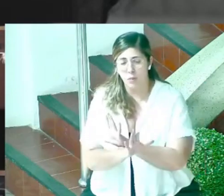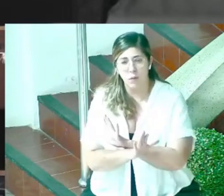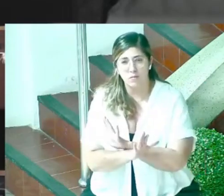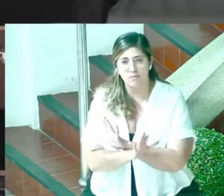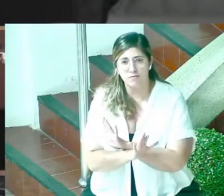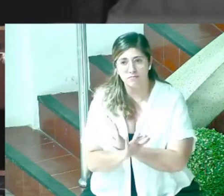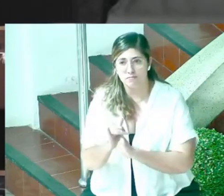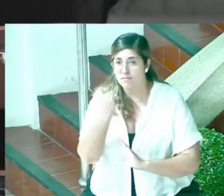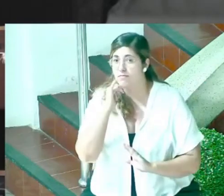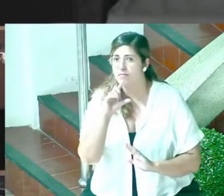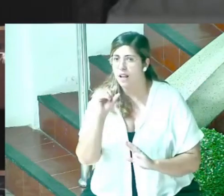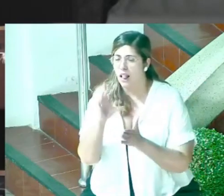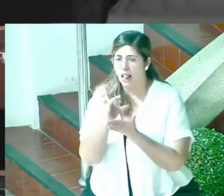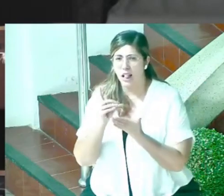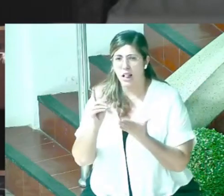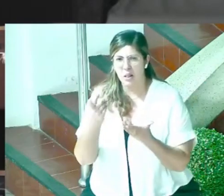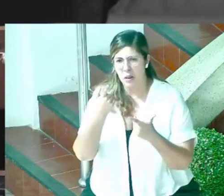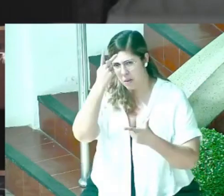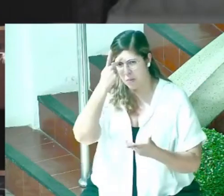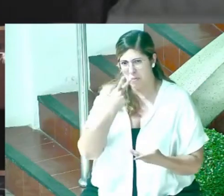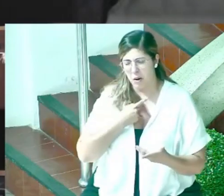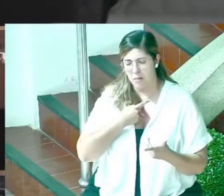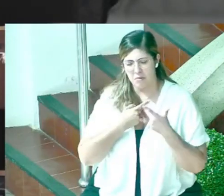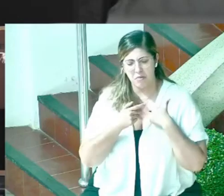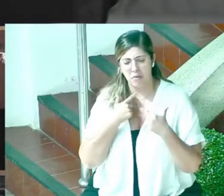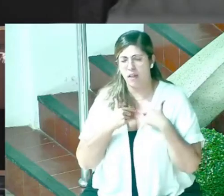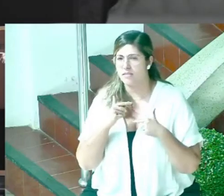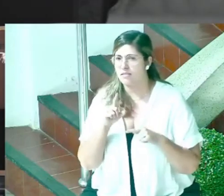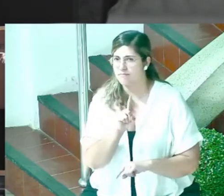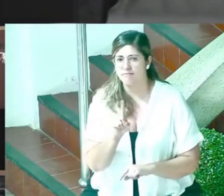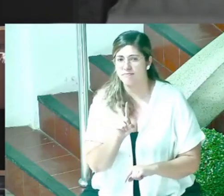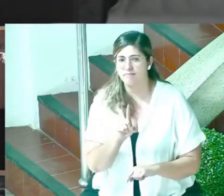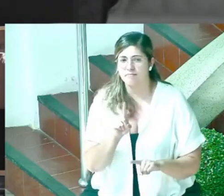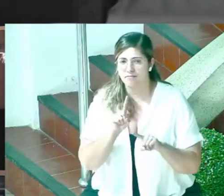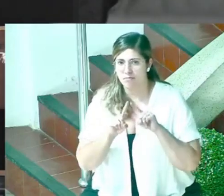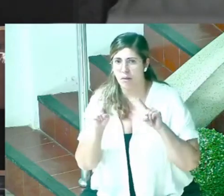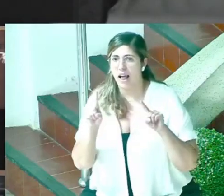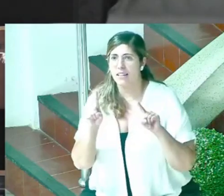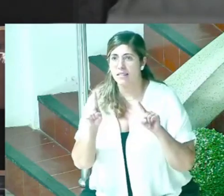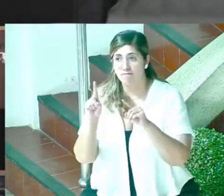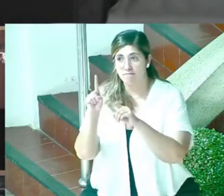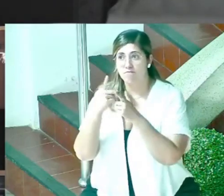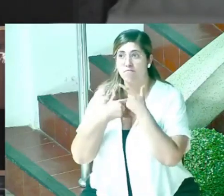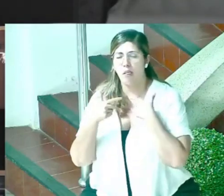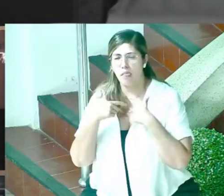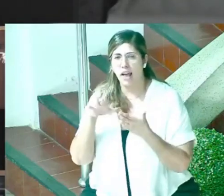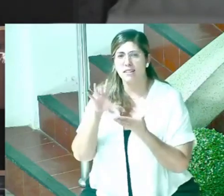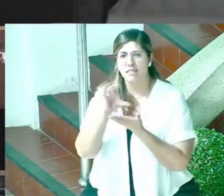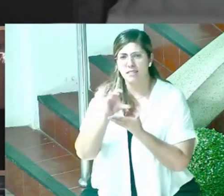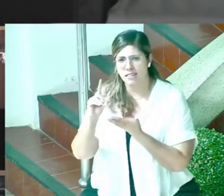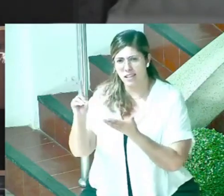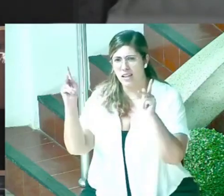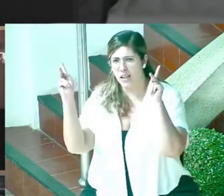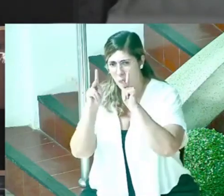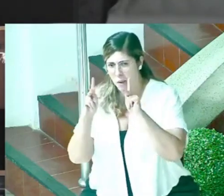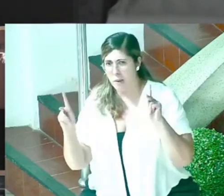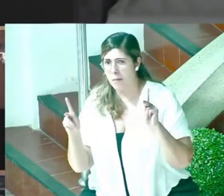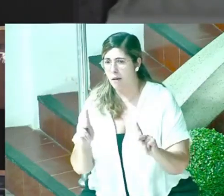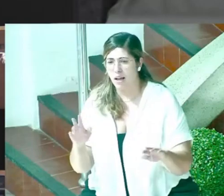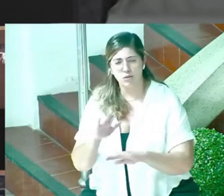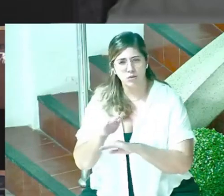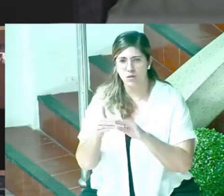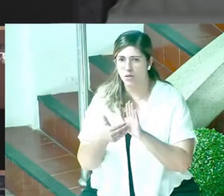E aí uma pessoa que não perdoa vai começando a sentir uma espécie de nojo do outro que o